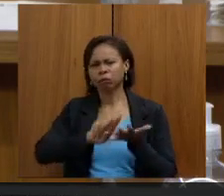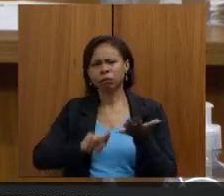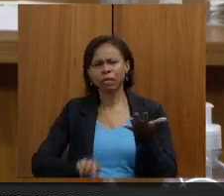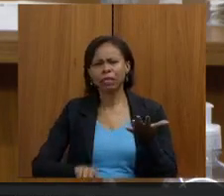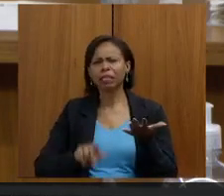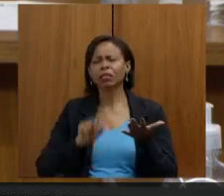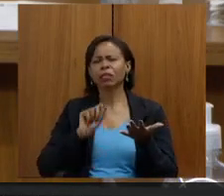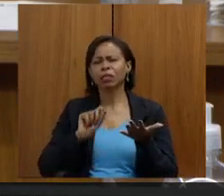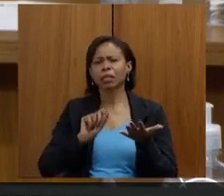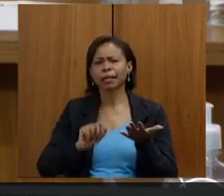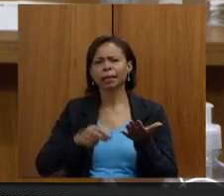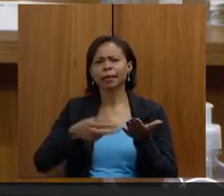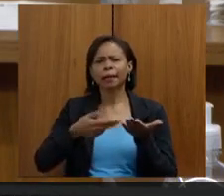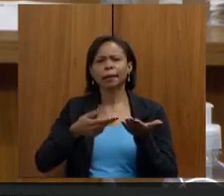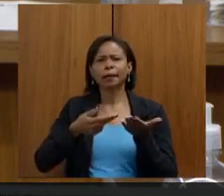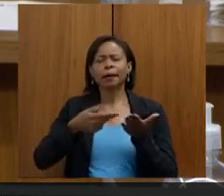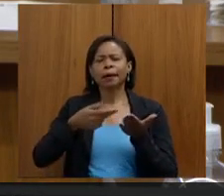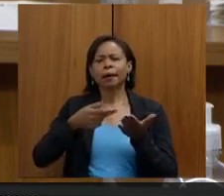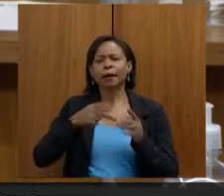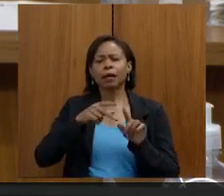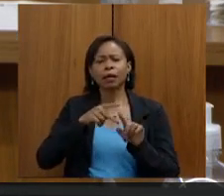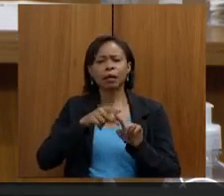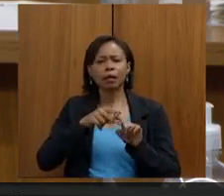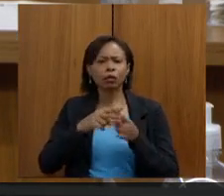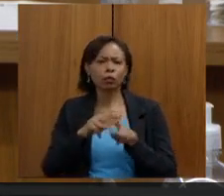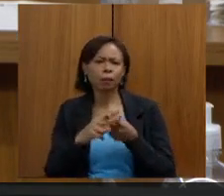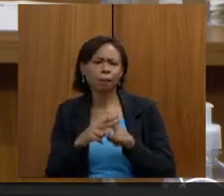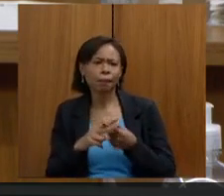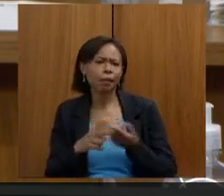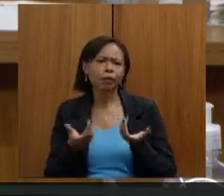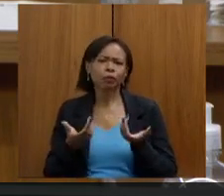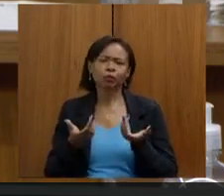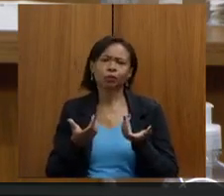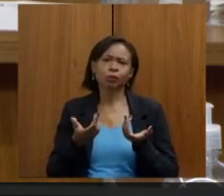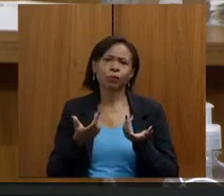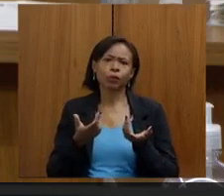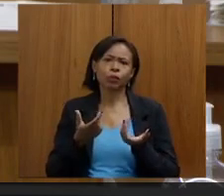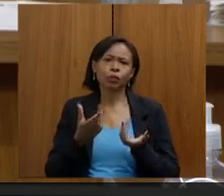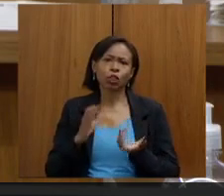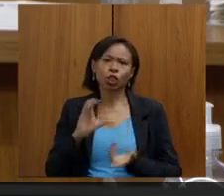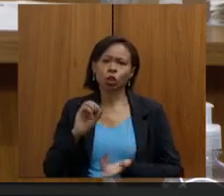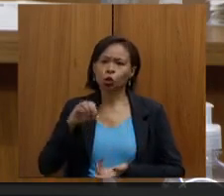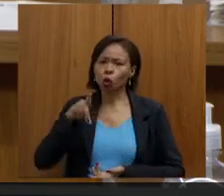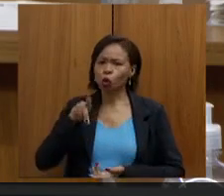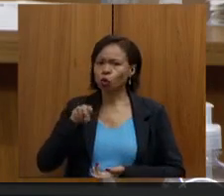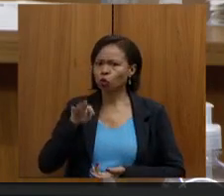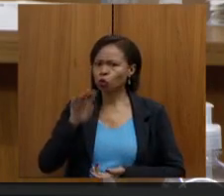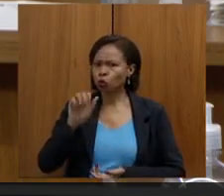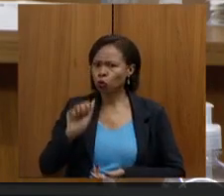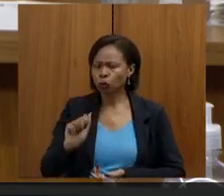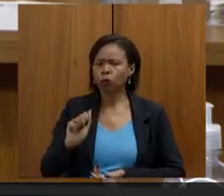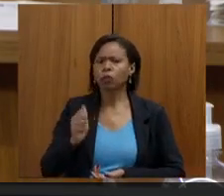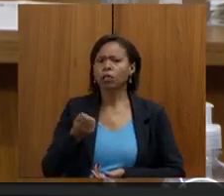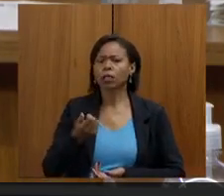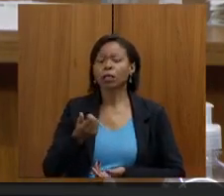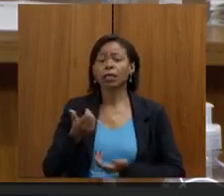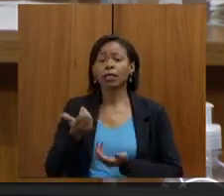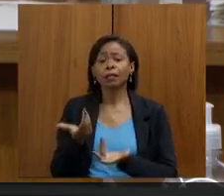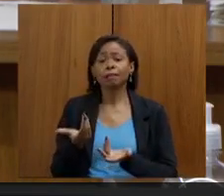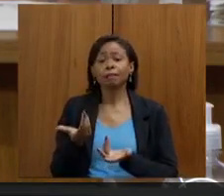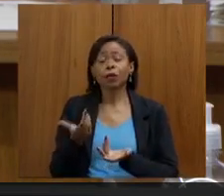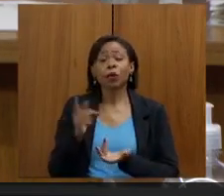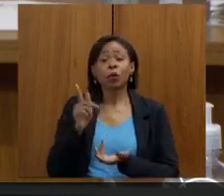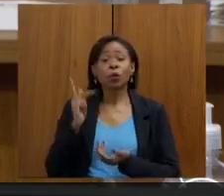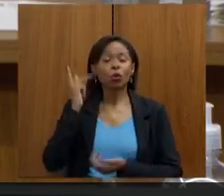termos de ajustamento de Conduta e nosso abraço aqui ao a procurador-geral Jarbas Soares